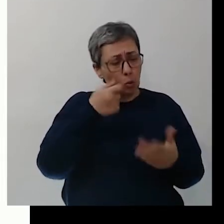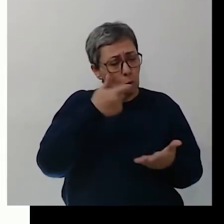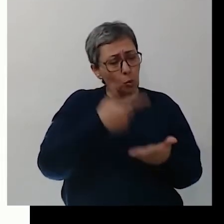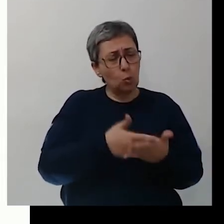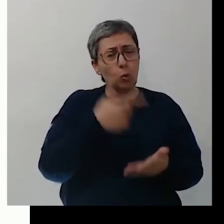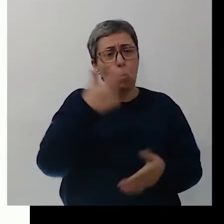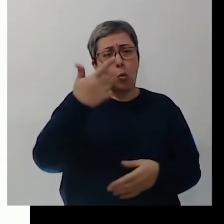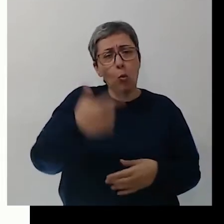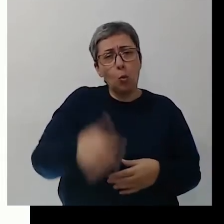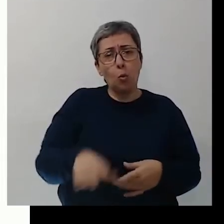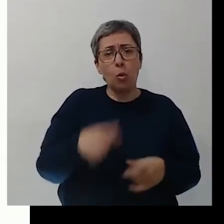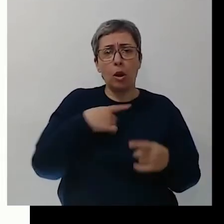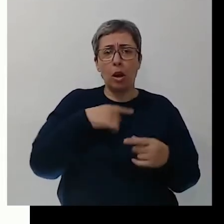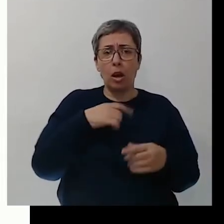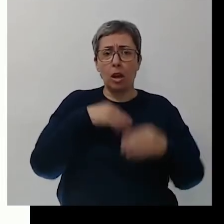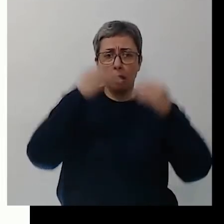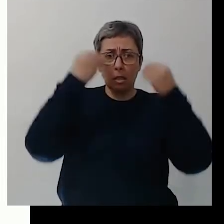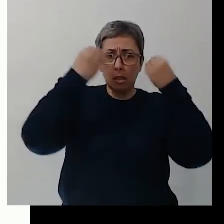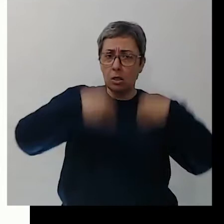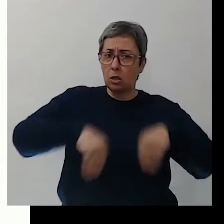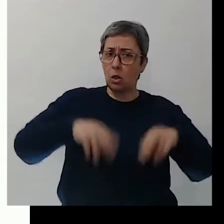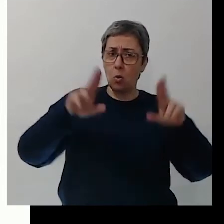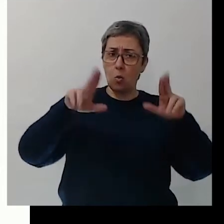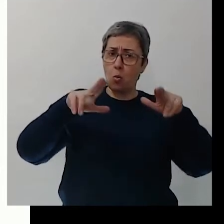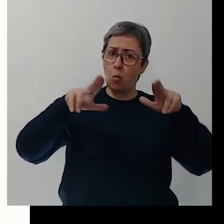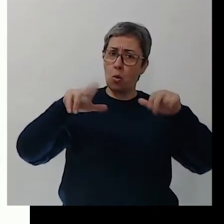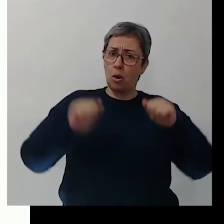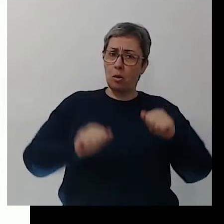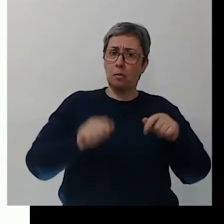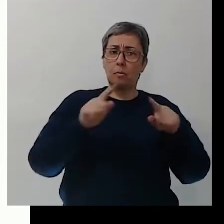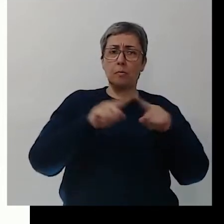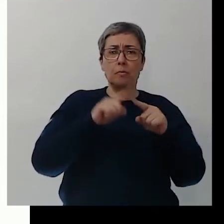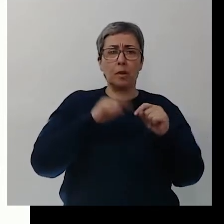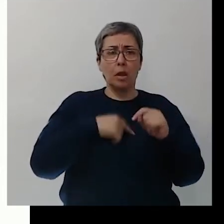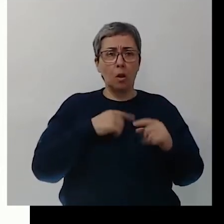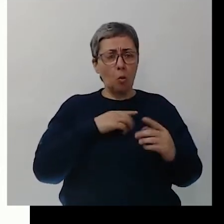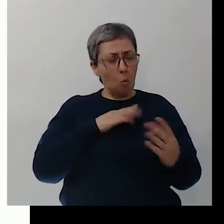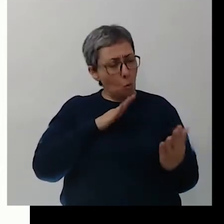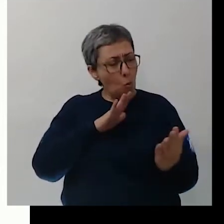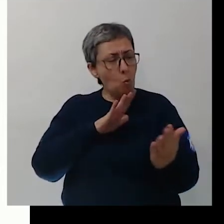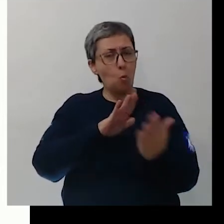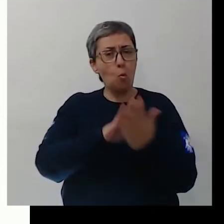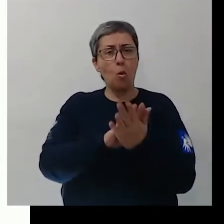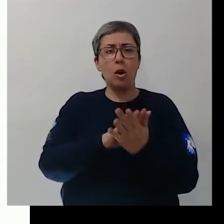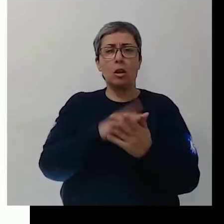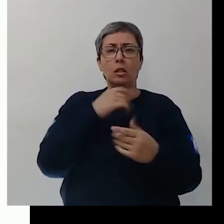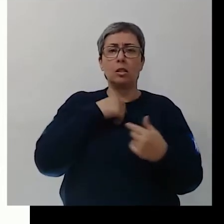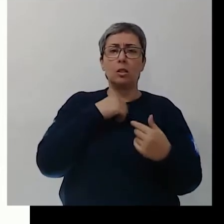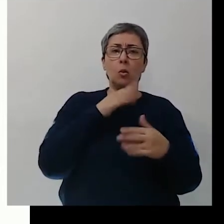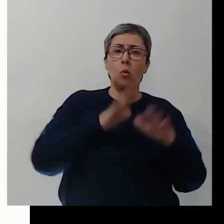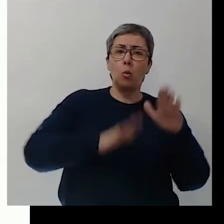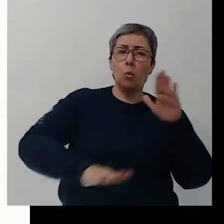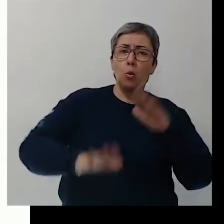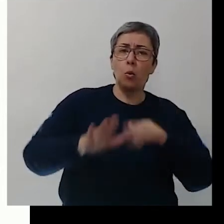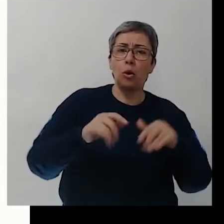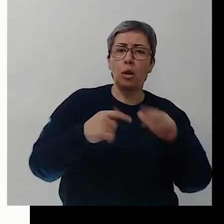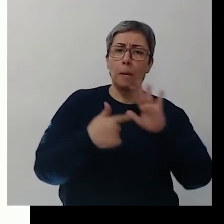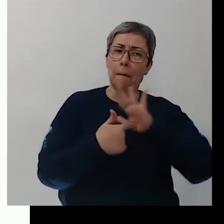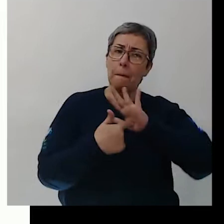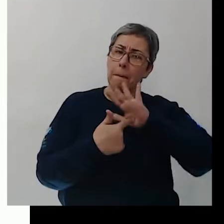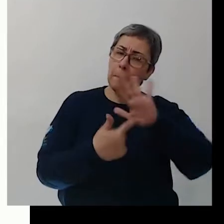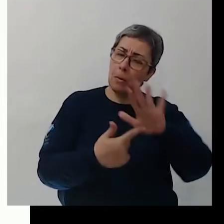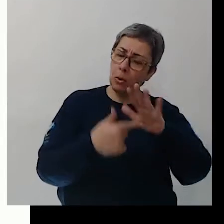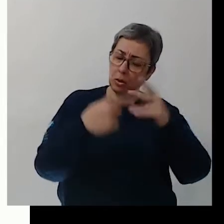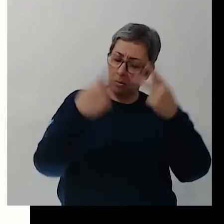Insista novamente. Desistir? Jamais. Enfrente com zelo.